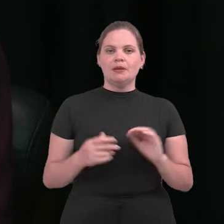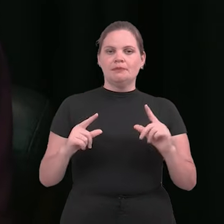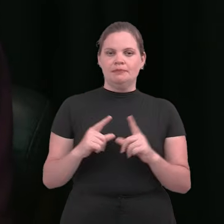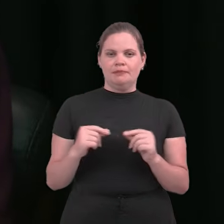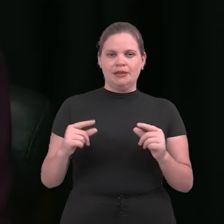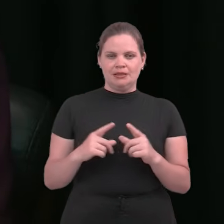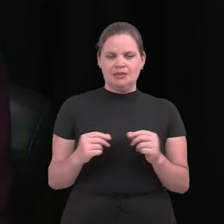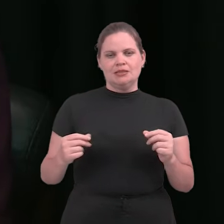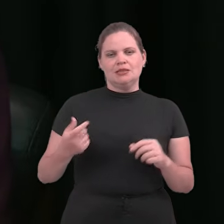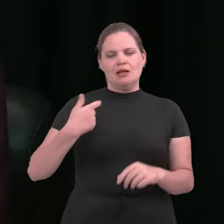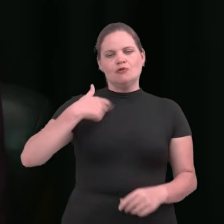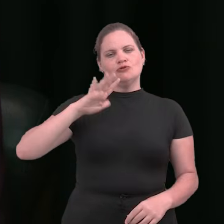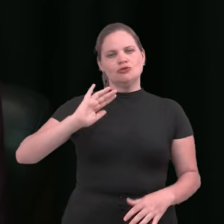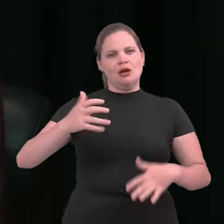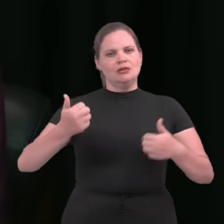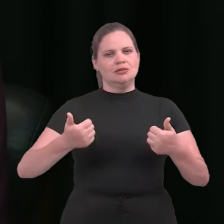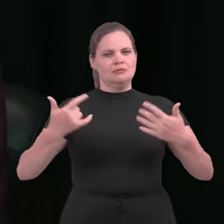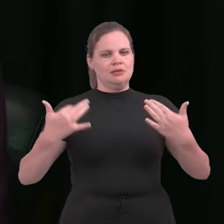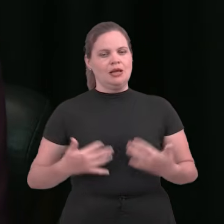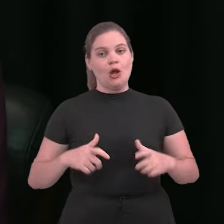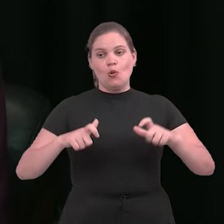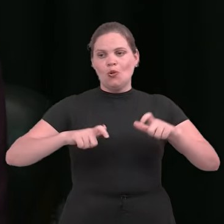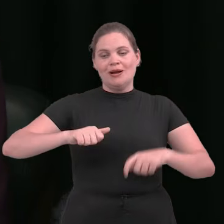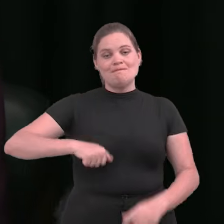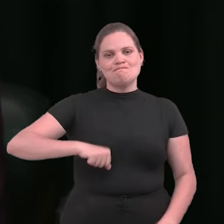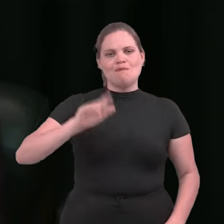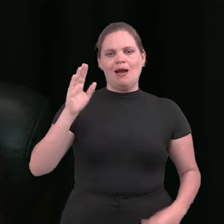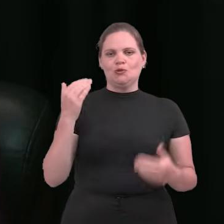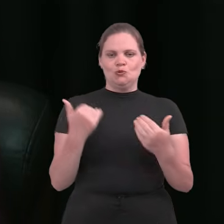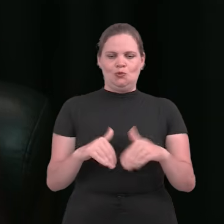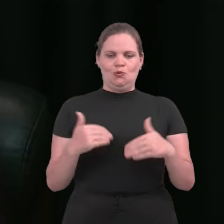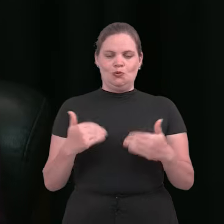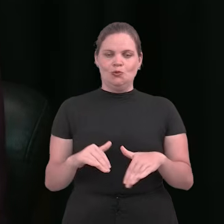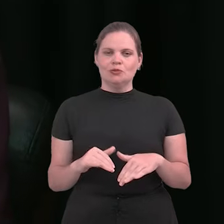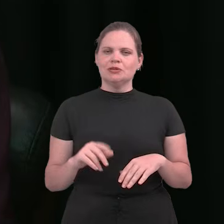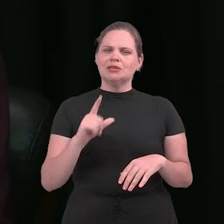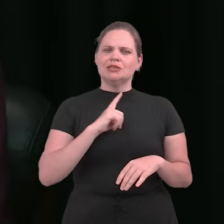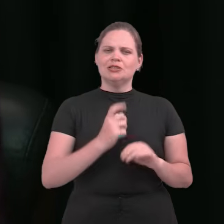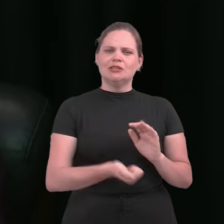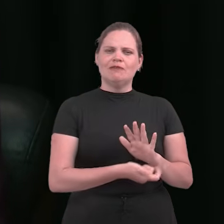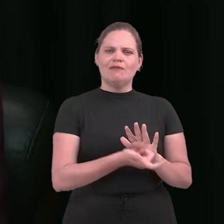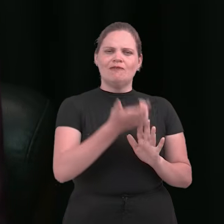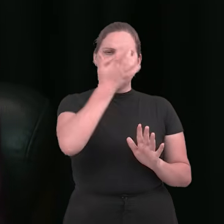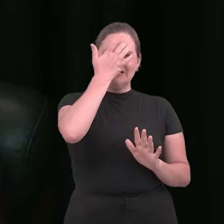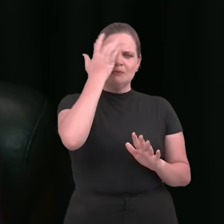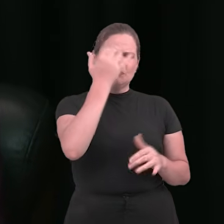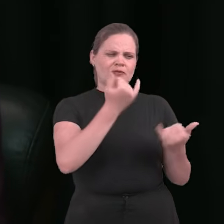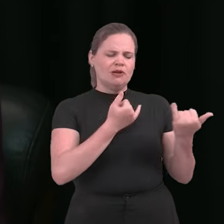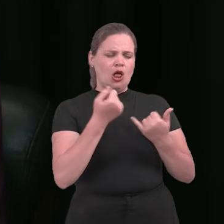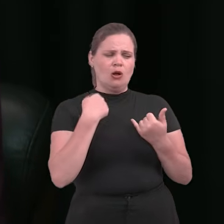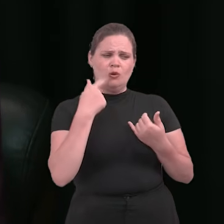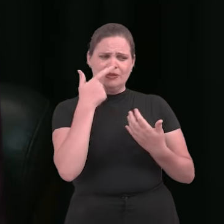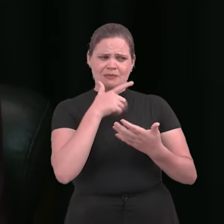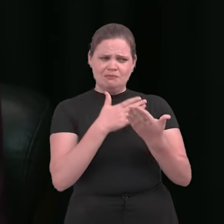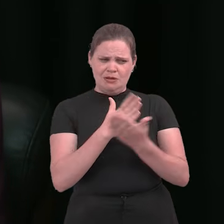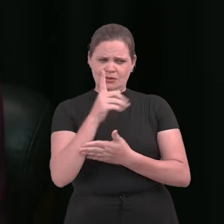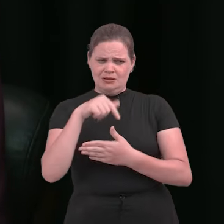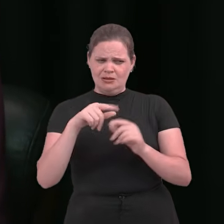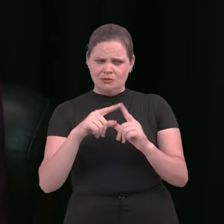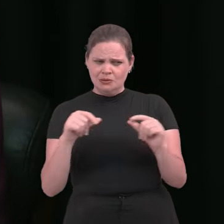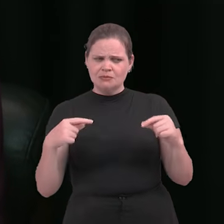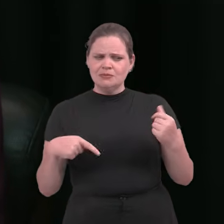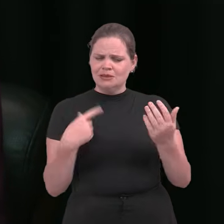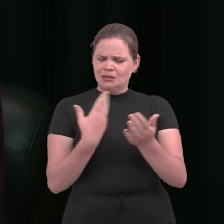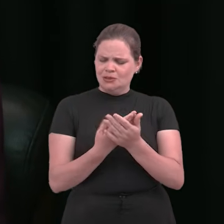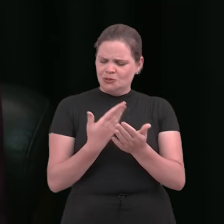Brasília, como eu já falei, é uma cidade dos concursos, e muitas pessoas até falavam assim, olha, mas para passar em concurso aqui em Brasília, tem